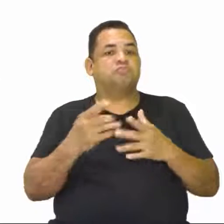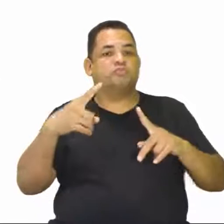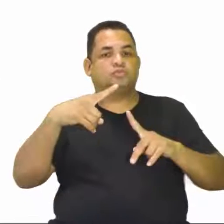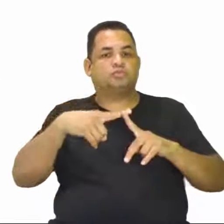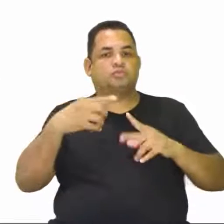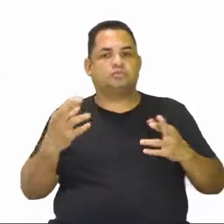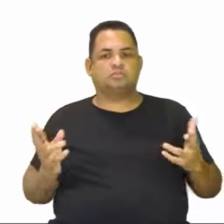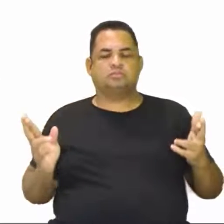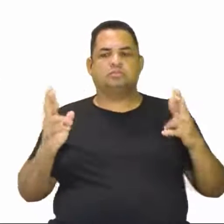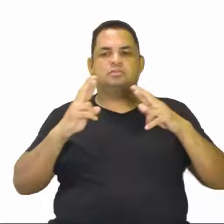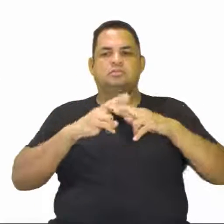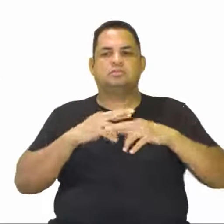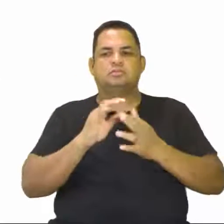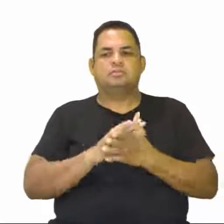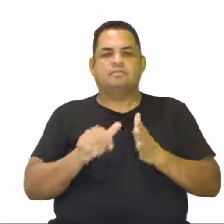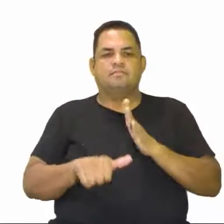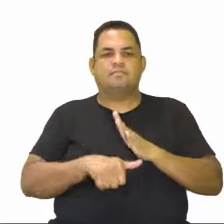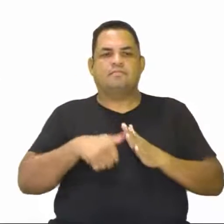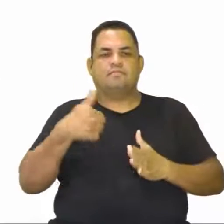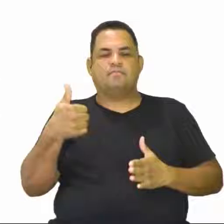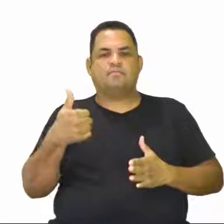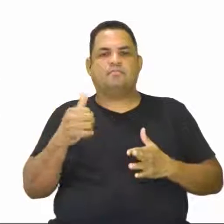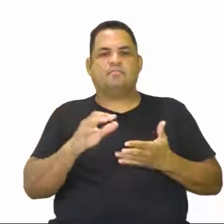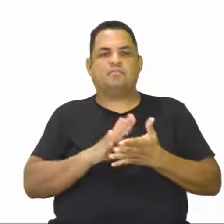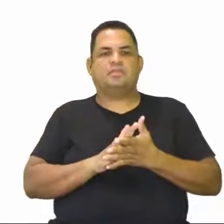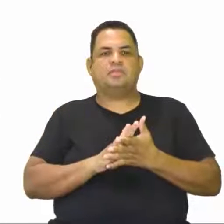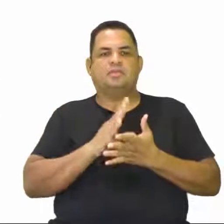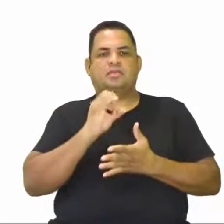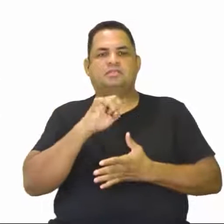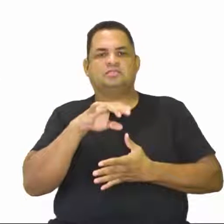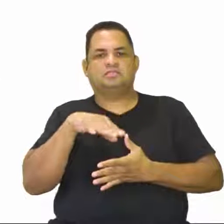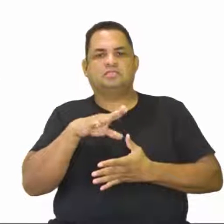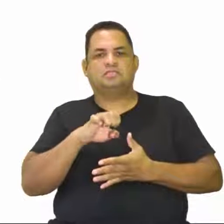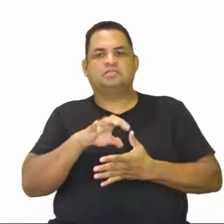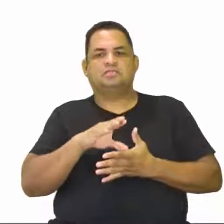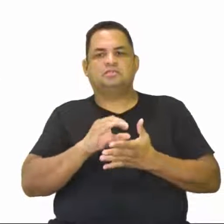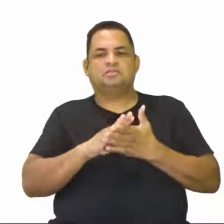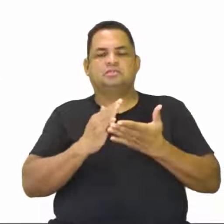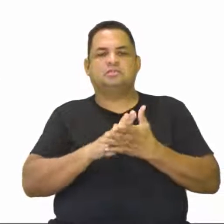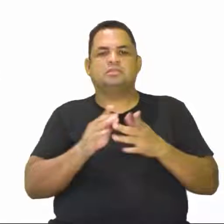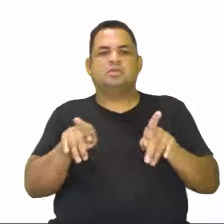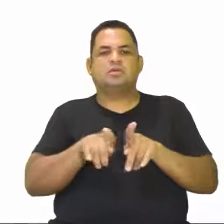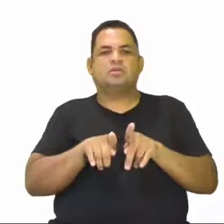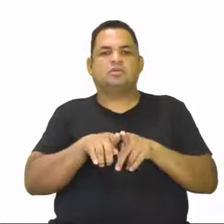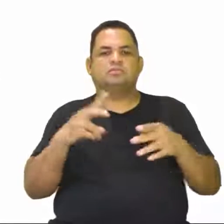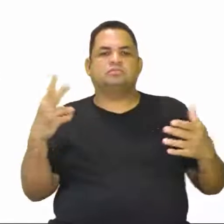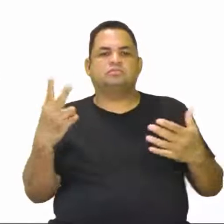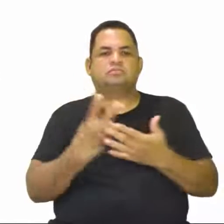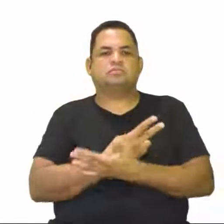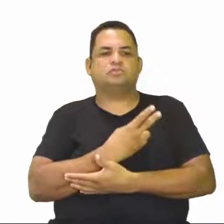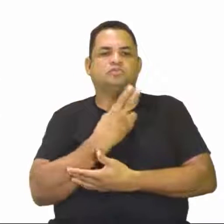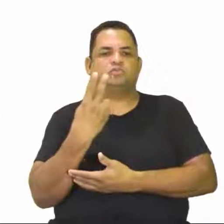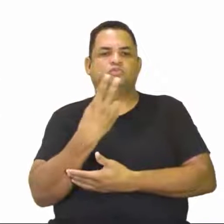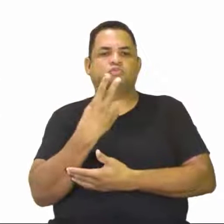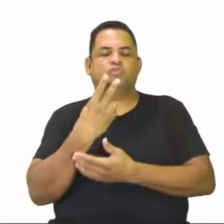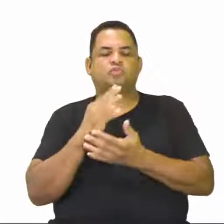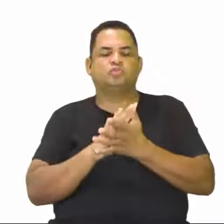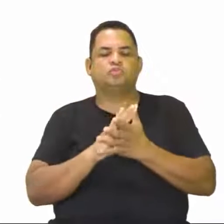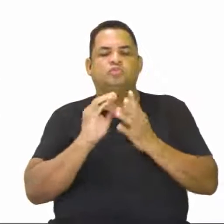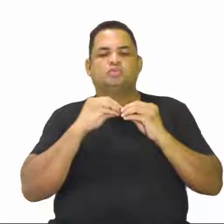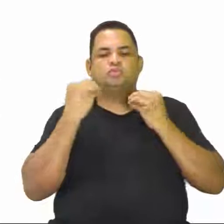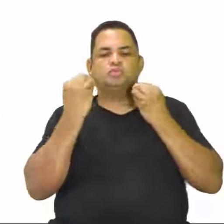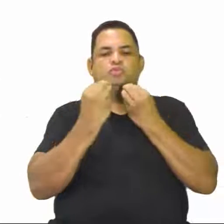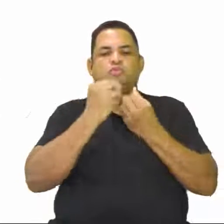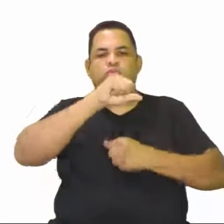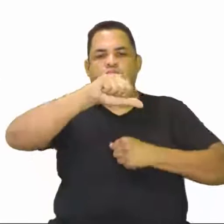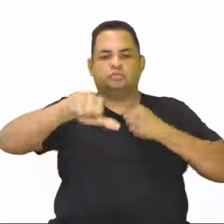reações. Como primeira reação, a gente viu a de síntese, que são as reações que ocorrem quando duas ou mais substâncias se